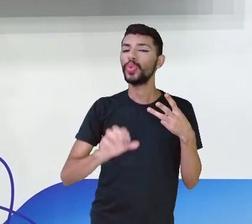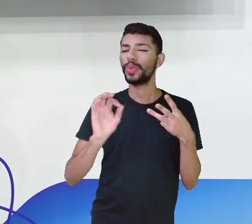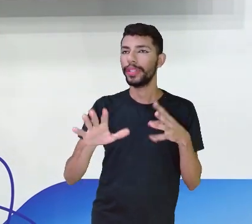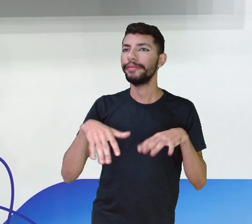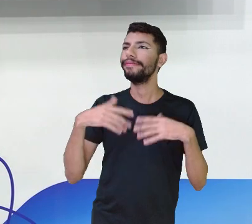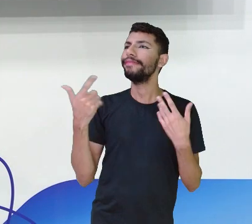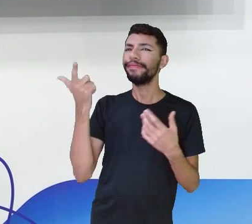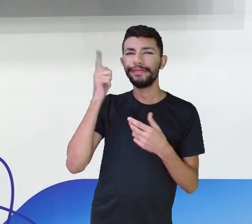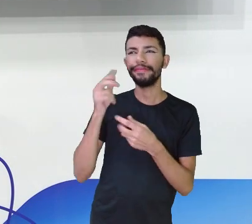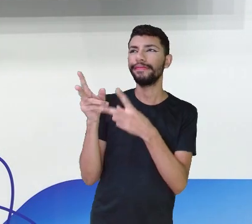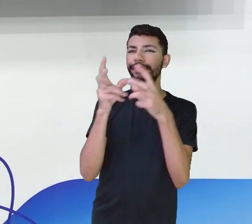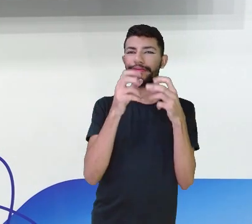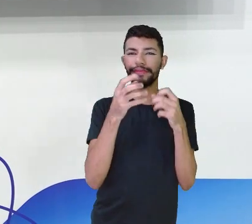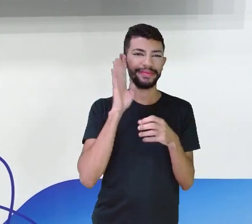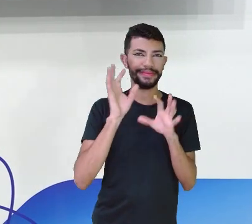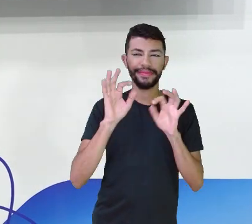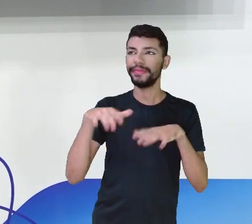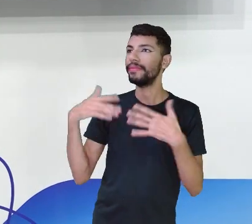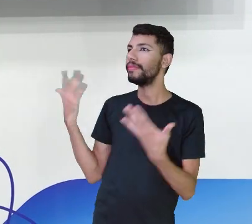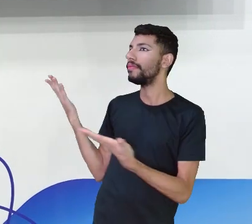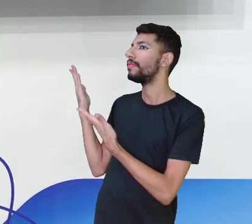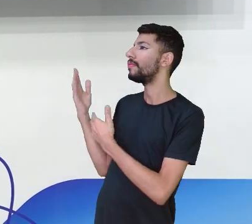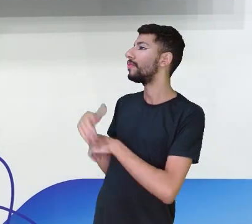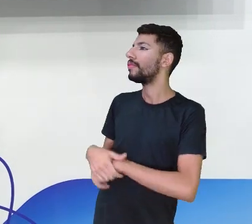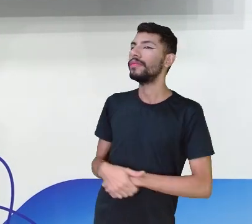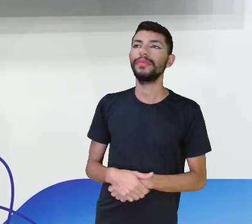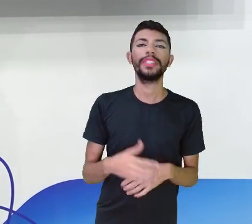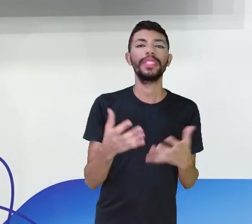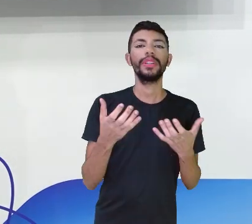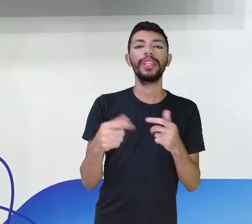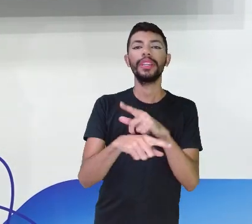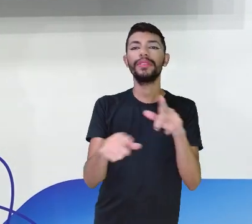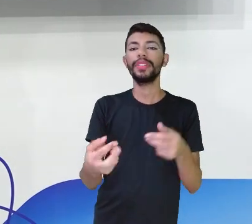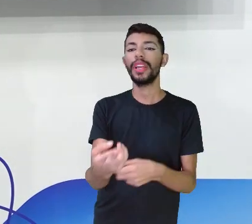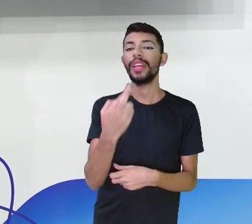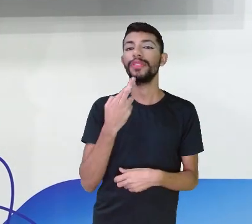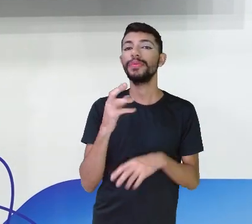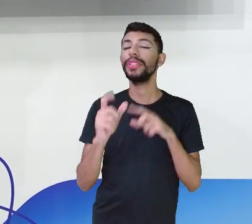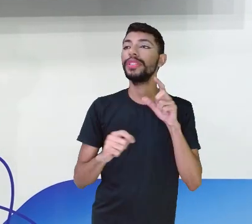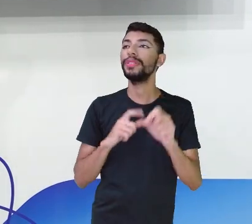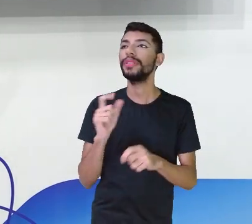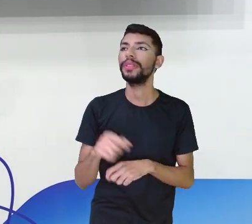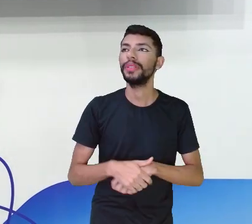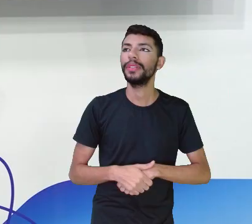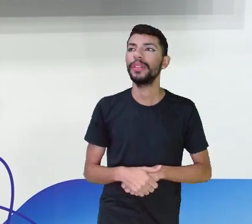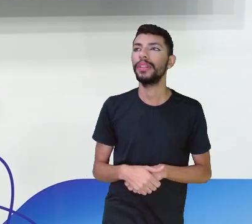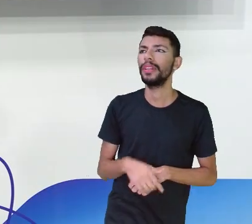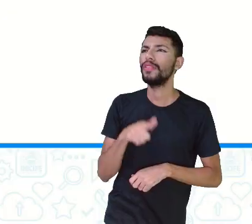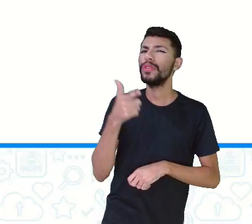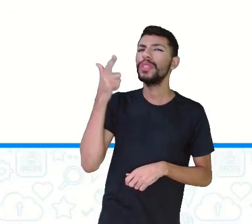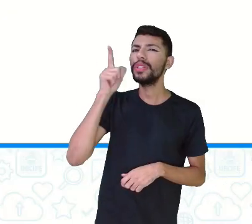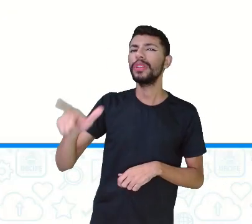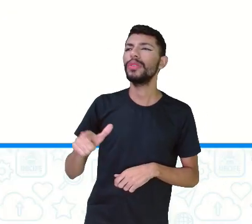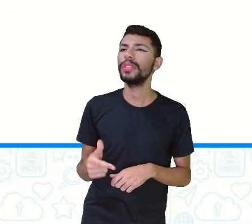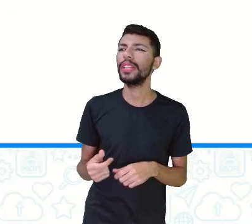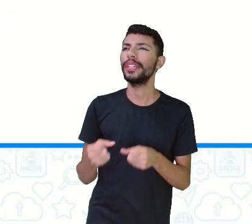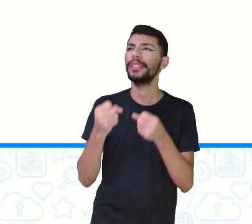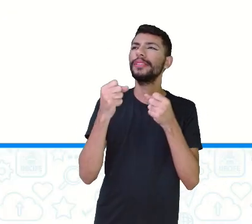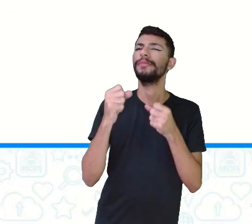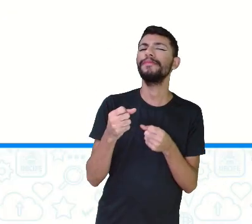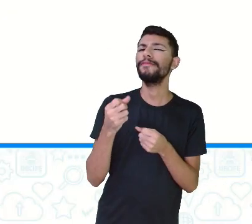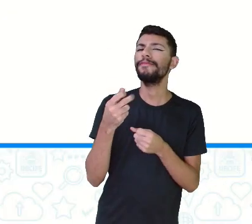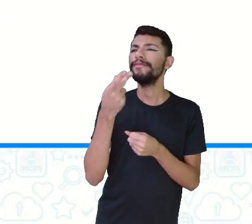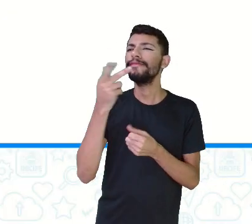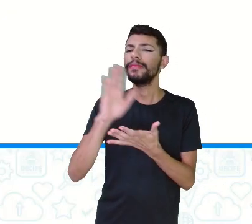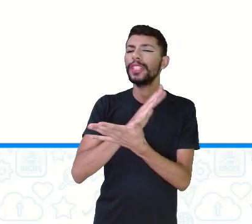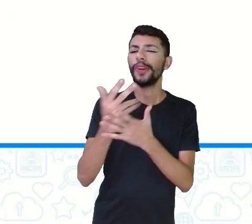legal, né? Aí aqui, ó, eu queria que vocês me respondessem. Você consegue citar